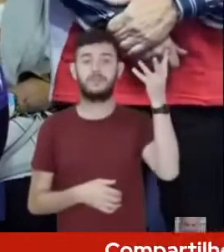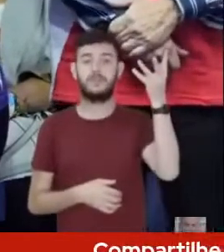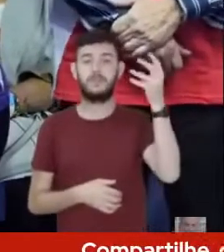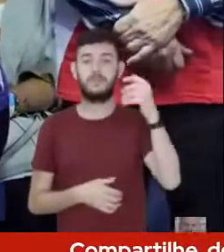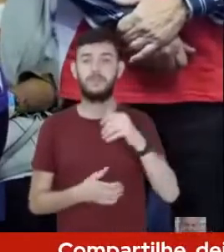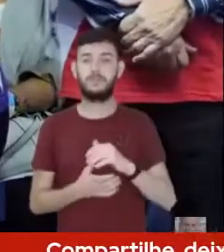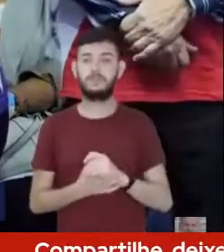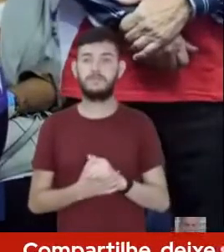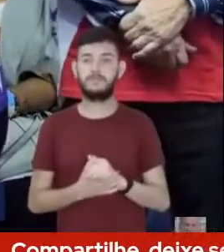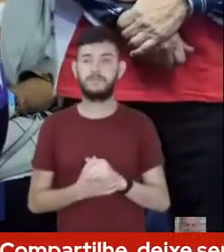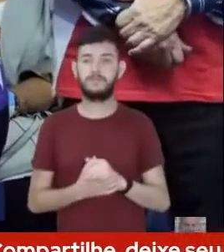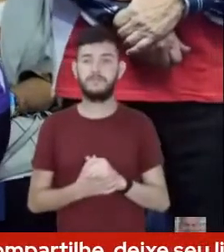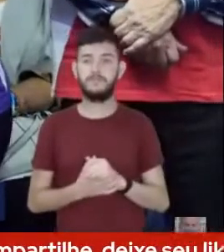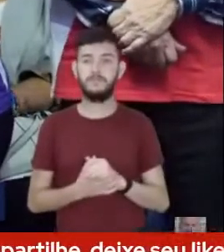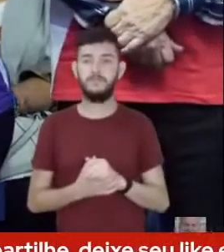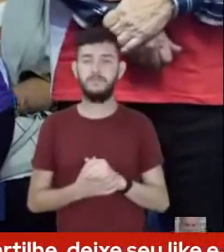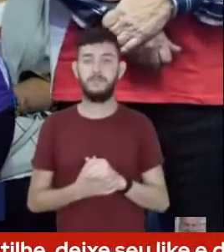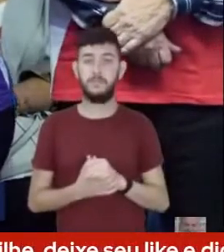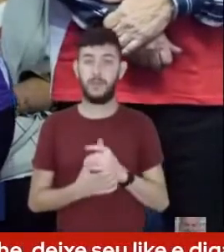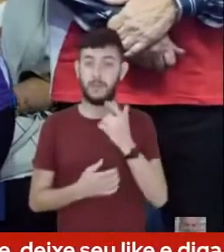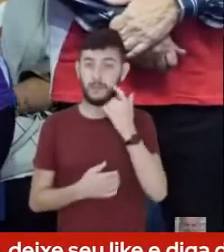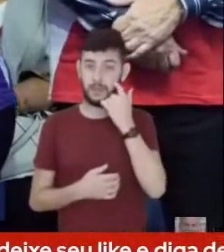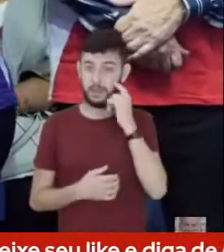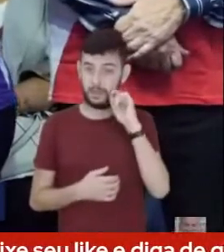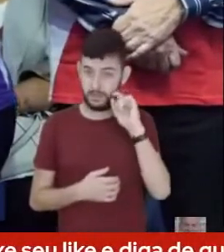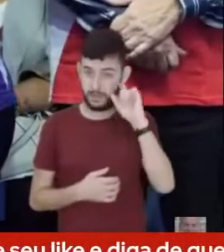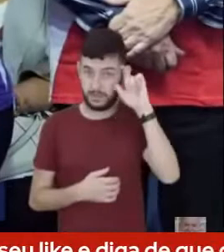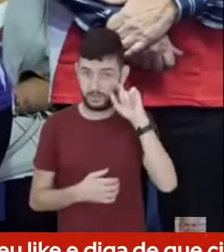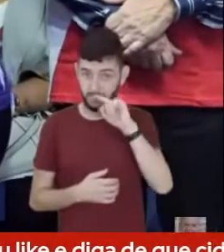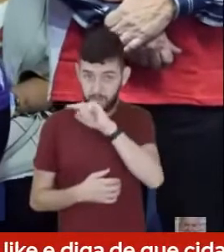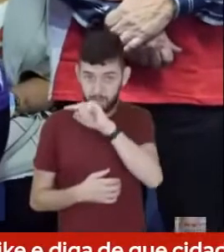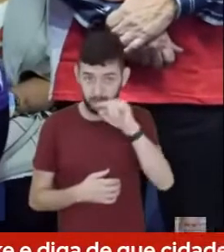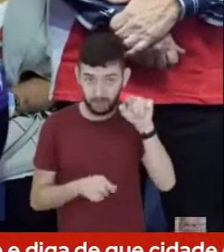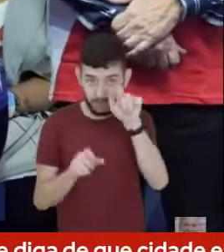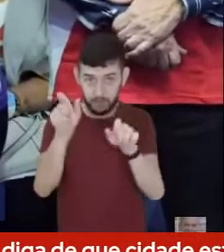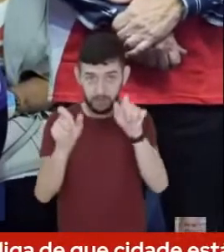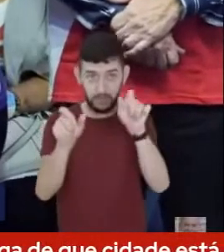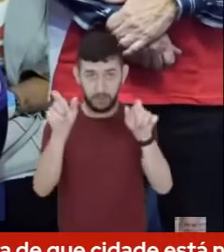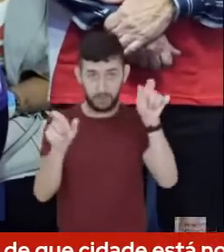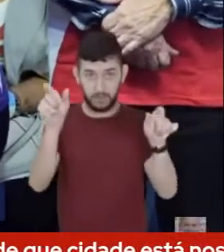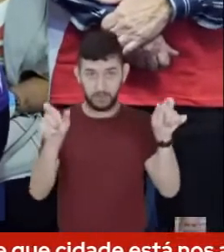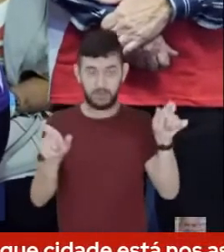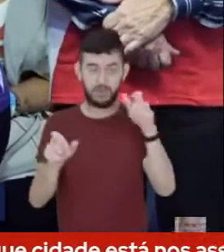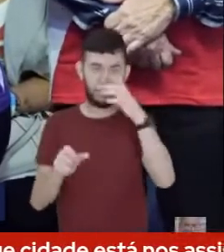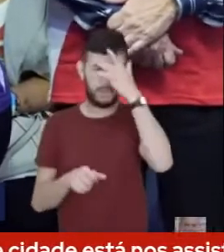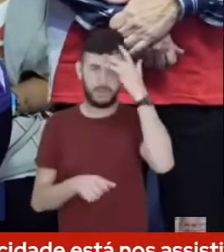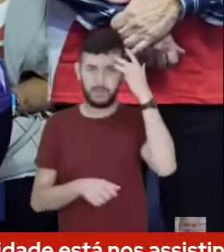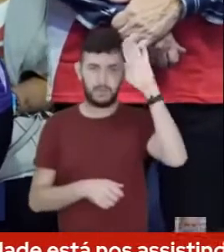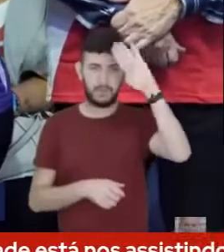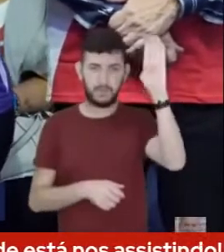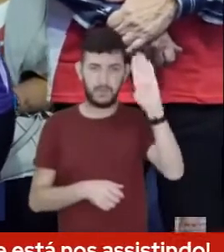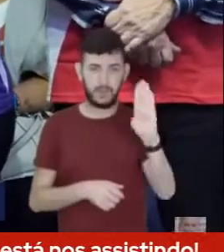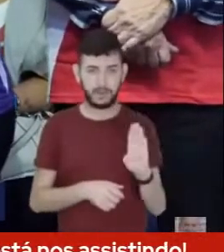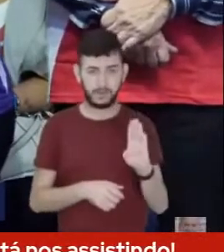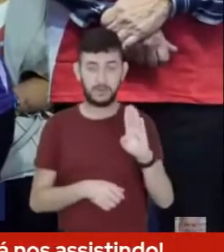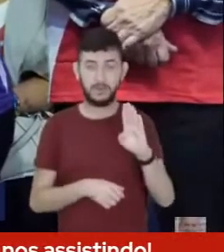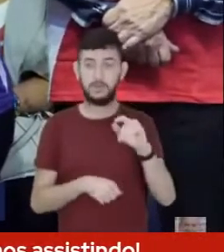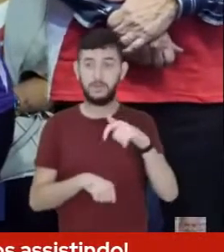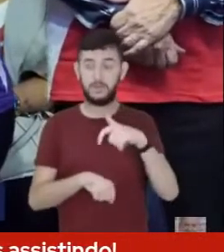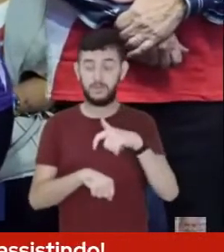de nossas companheiras, de todos os brasileiros, para um momento